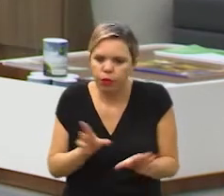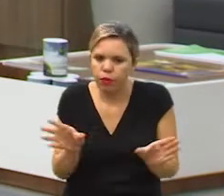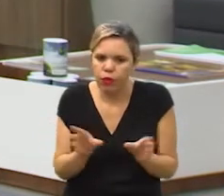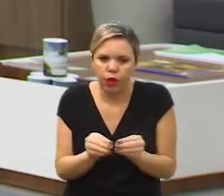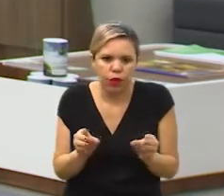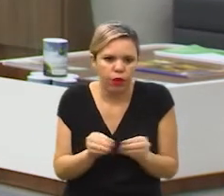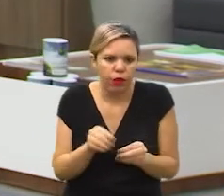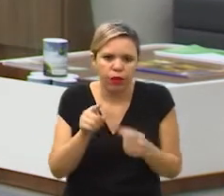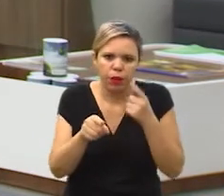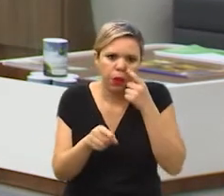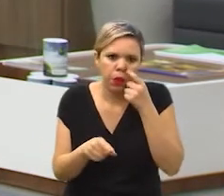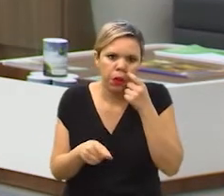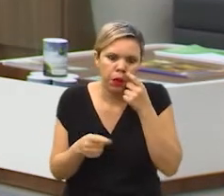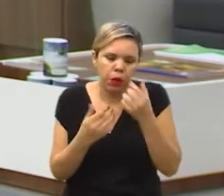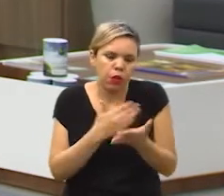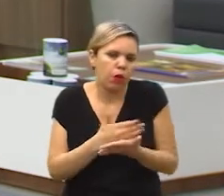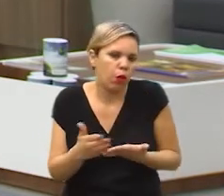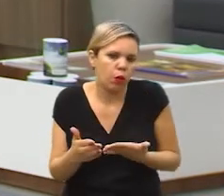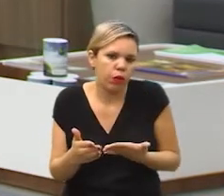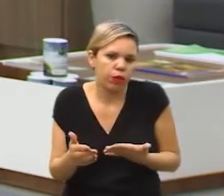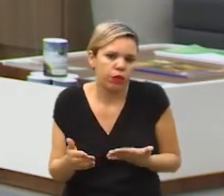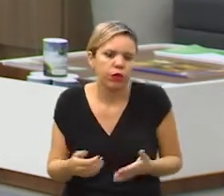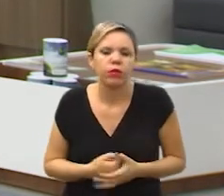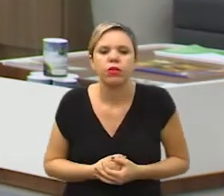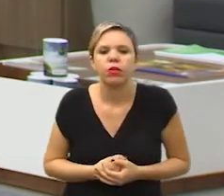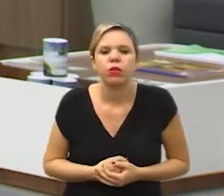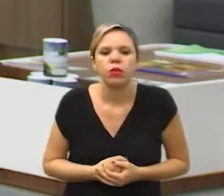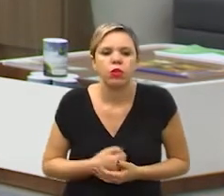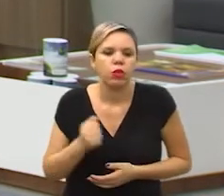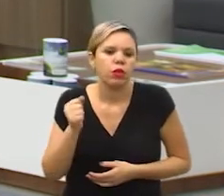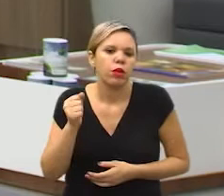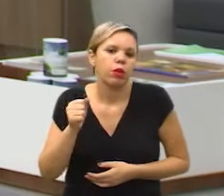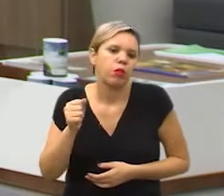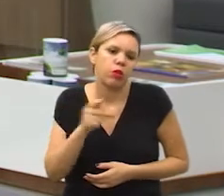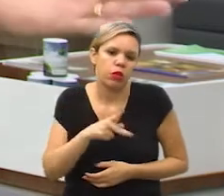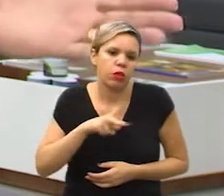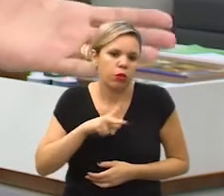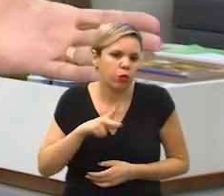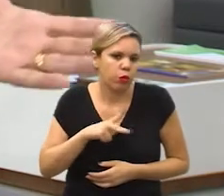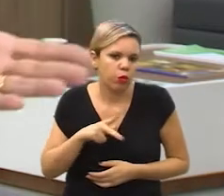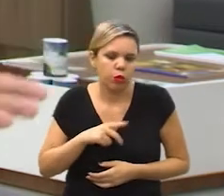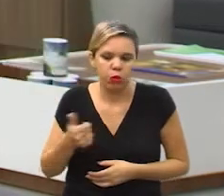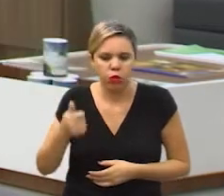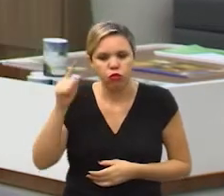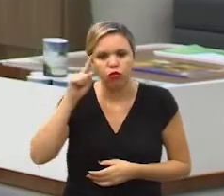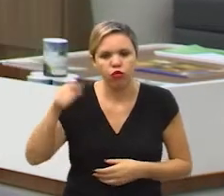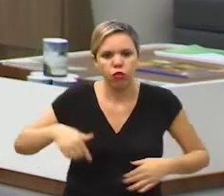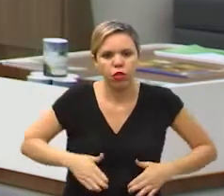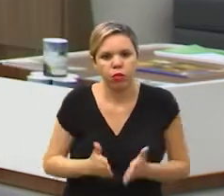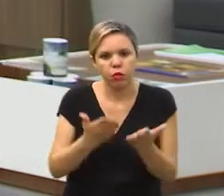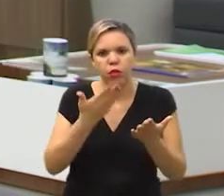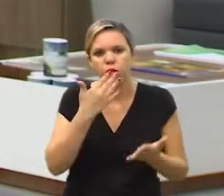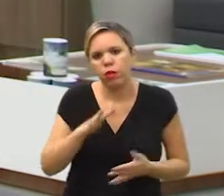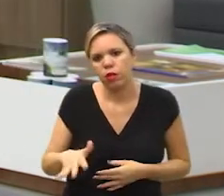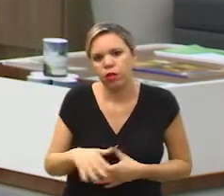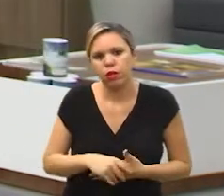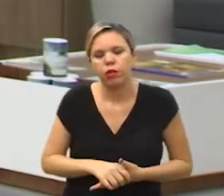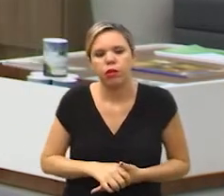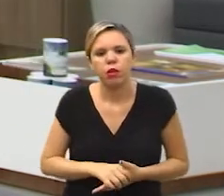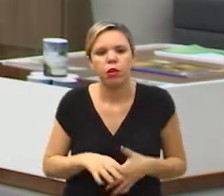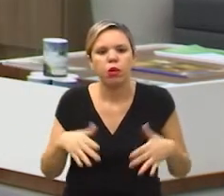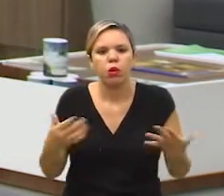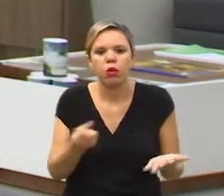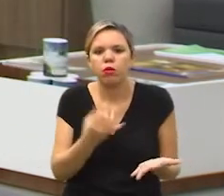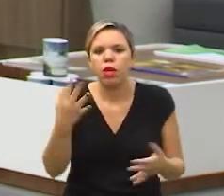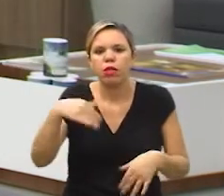definido para você. Você pode iniciar uma previdência privada pelos seus pais desde os primeiros dias do nascimento de uma criança. Então,